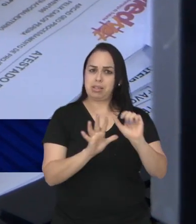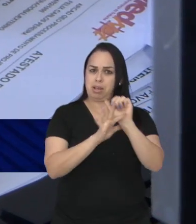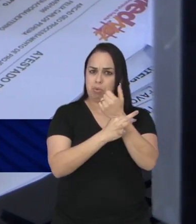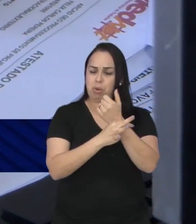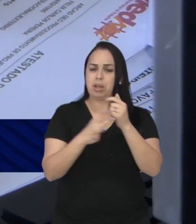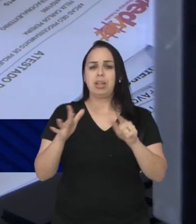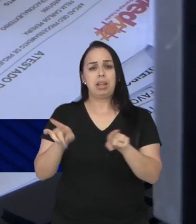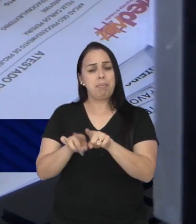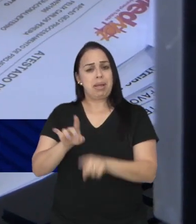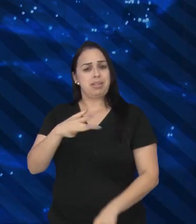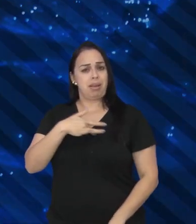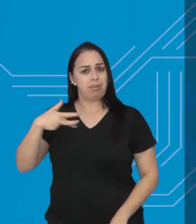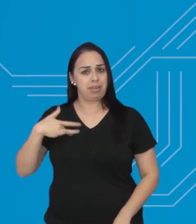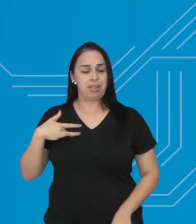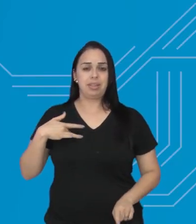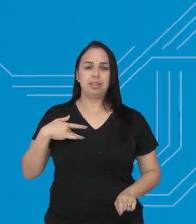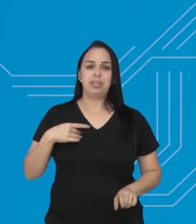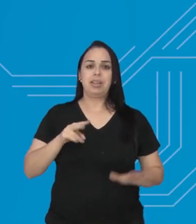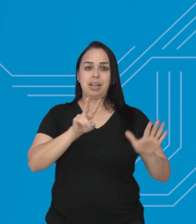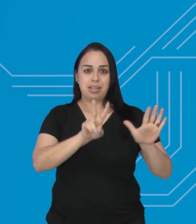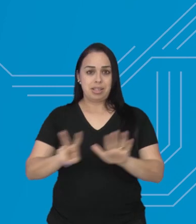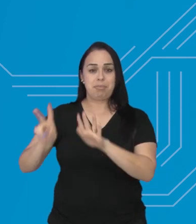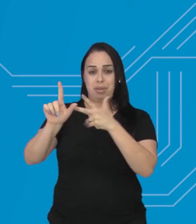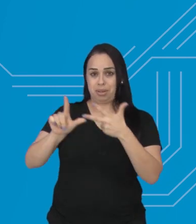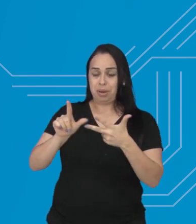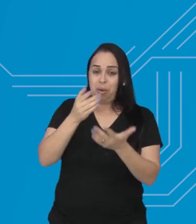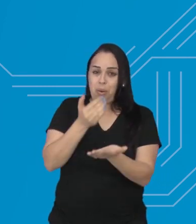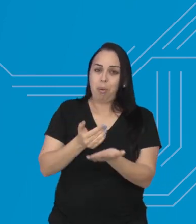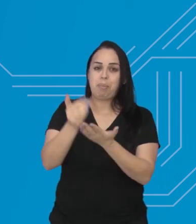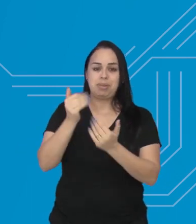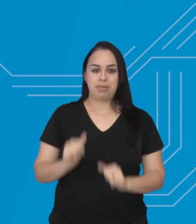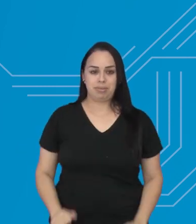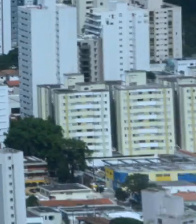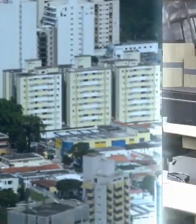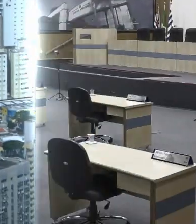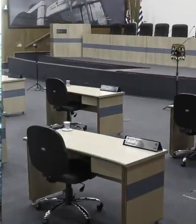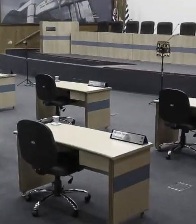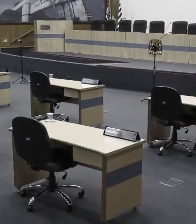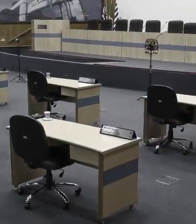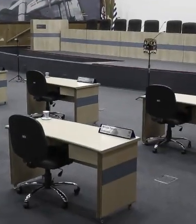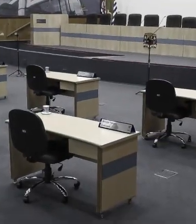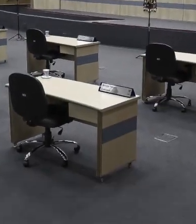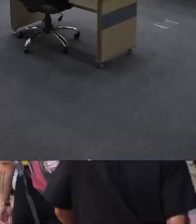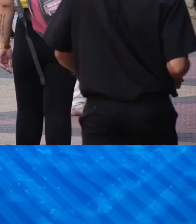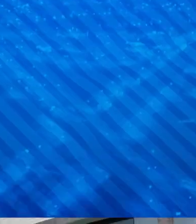seguro e saudável. O Semana Legislativa está no ar.